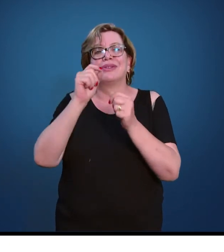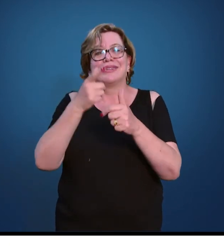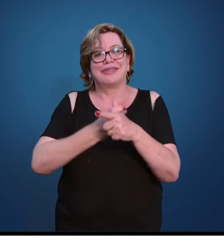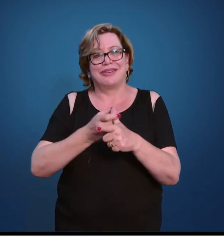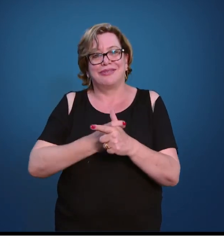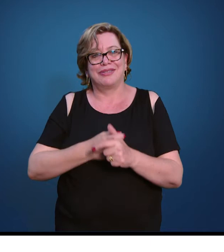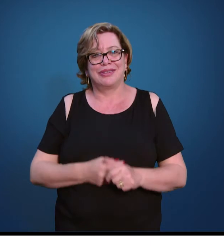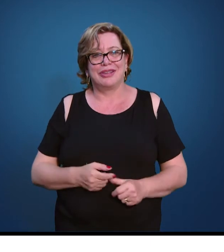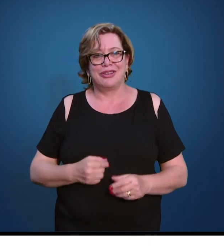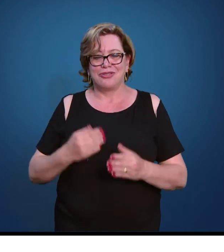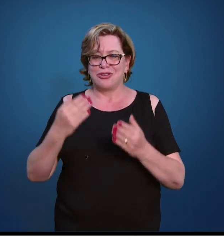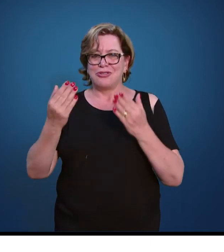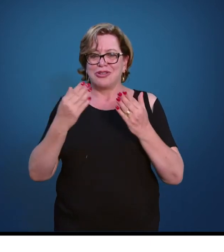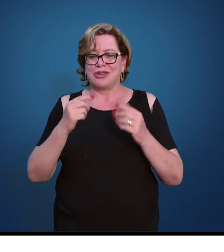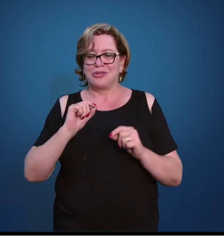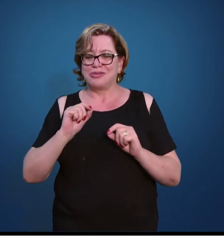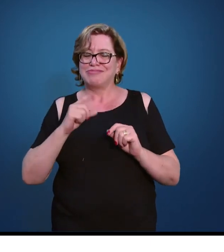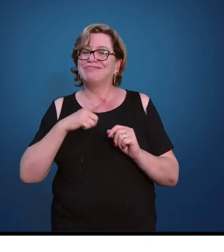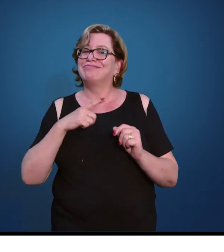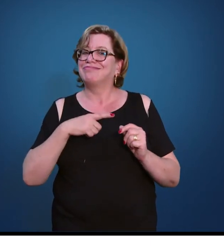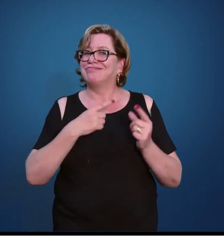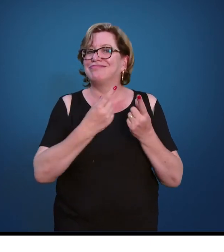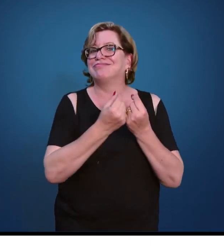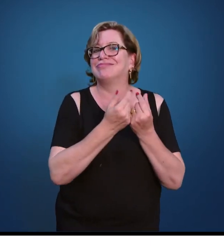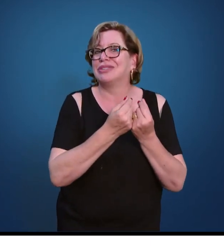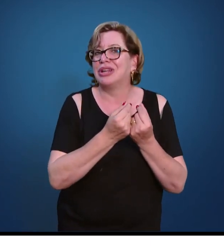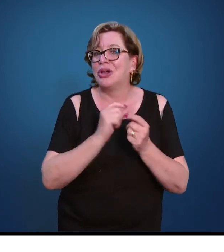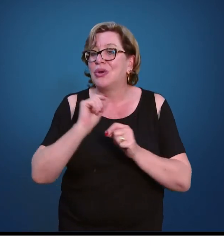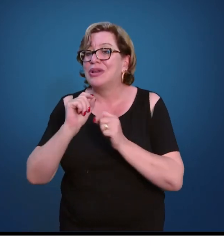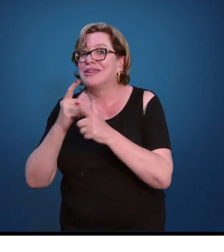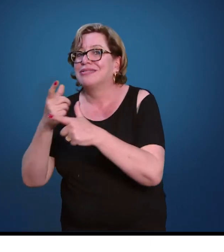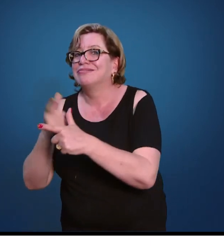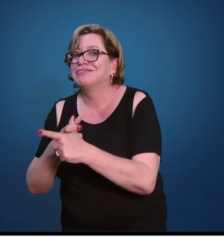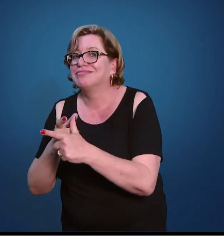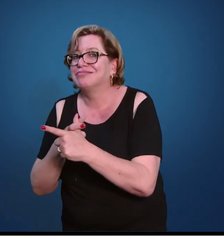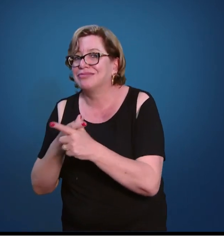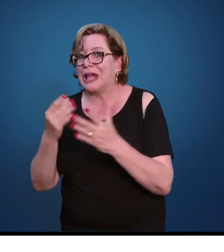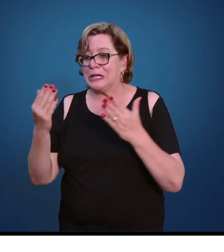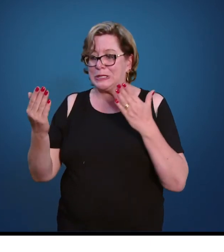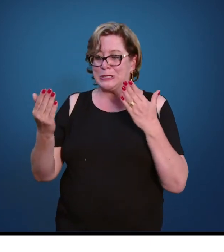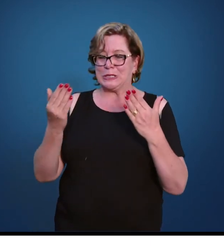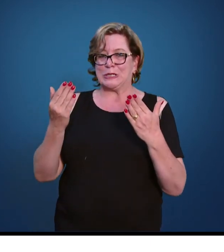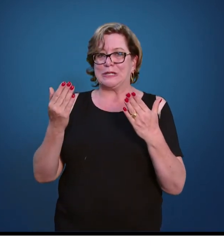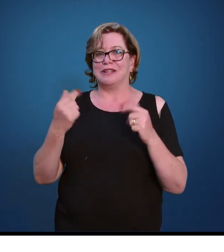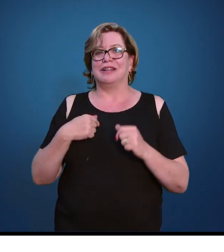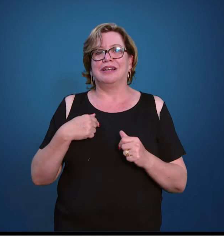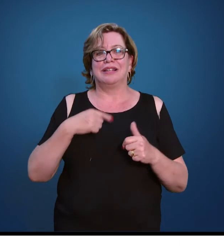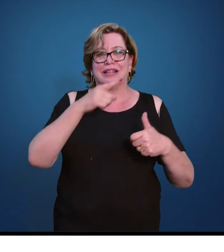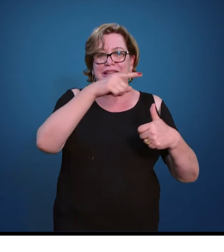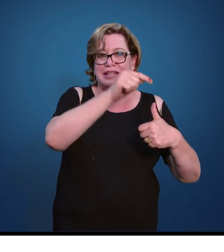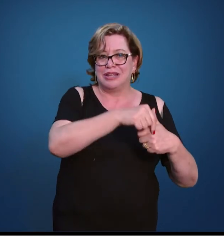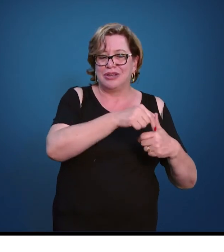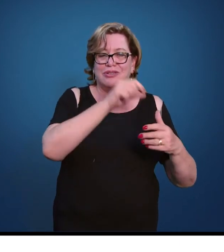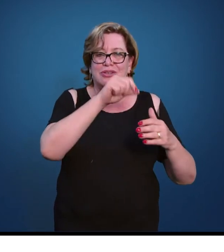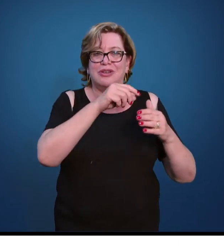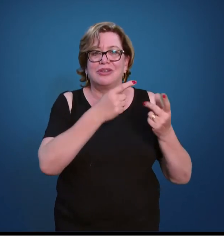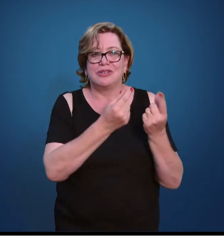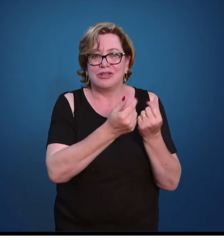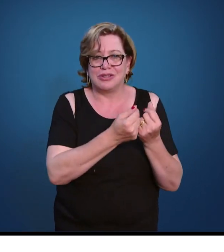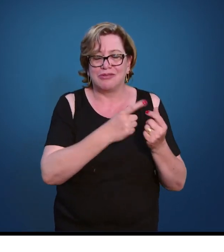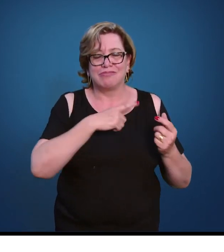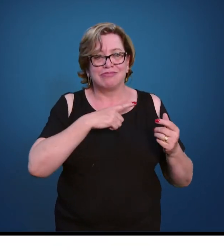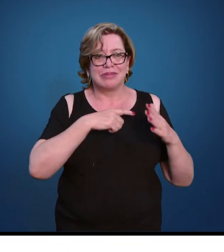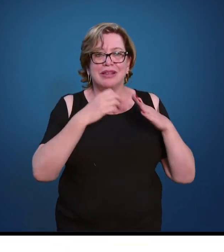onde eu vou confrontar o que eu tenho de recurso contra o que eu tenho para pagar. Lembrando, aquele recurso que está lá na